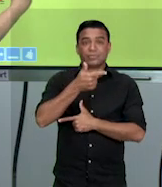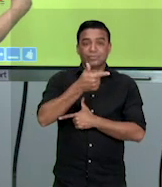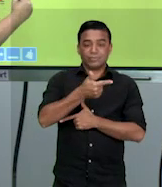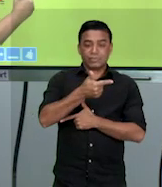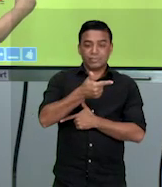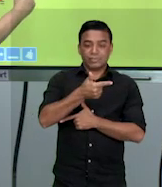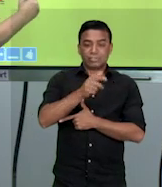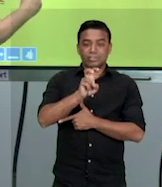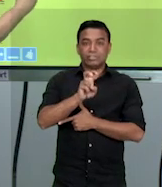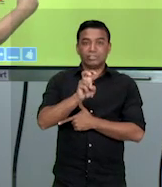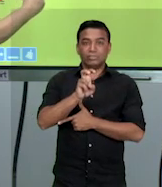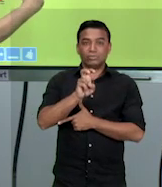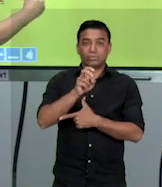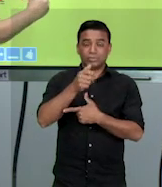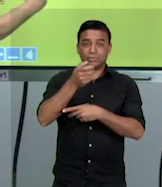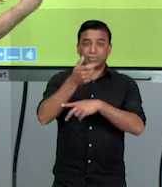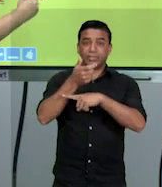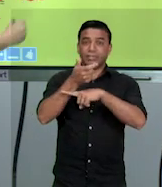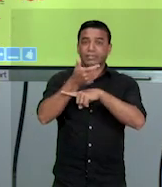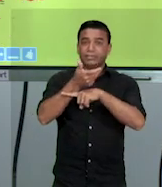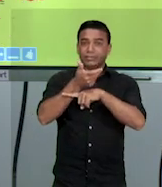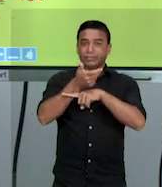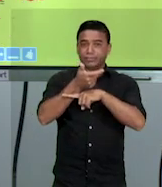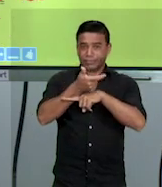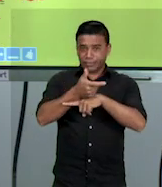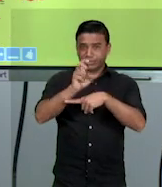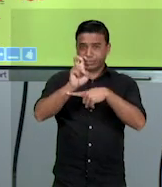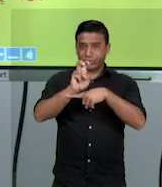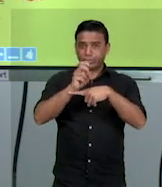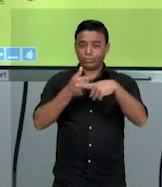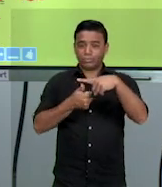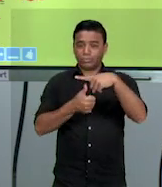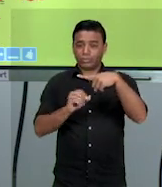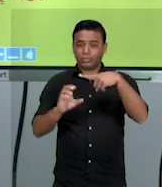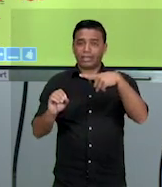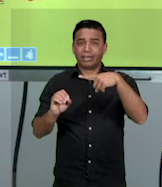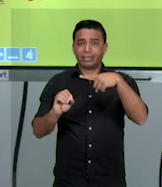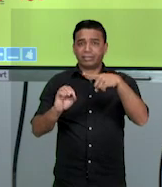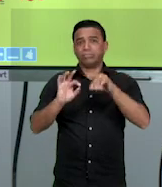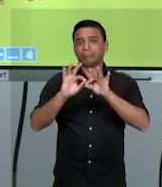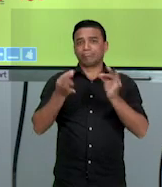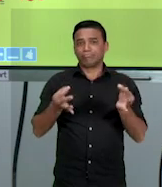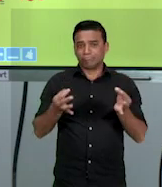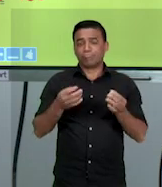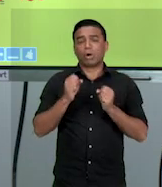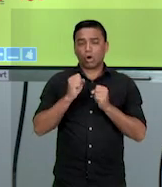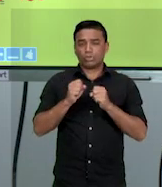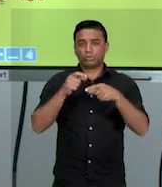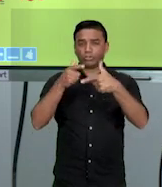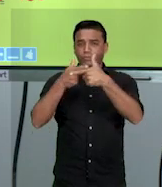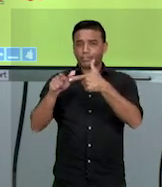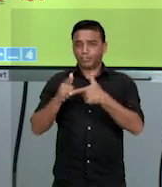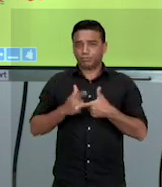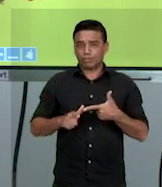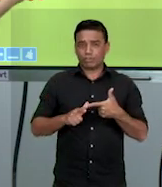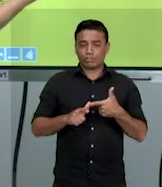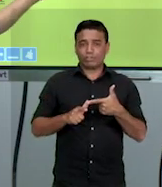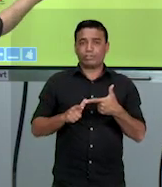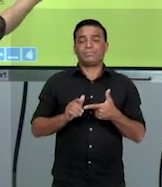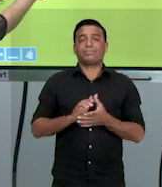dividido por 100. E eu posso simplificar esta fração. Se eu dividir